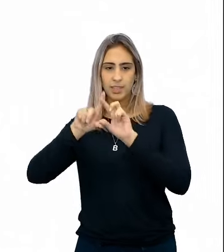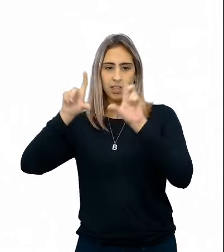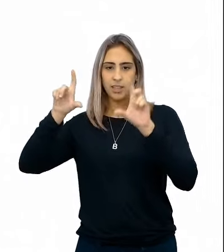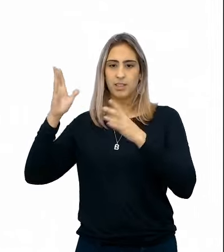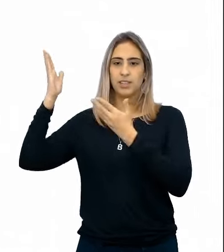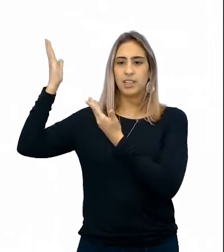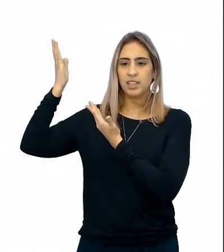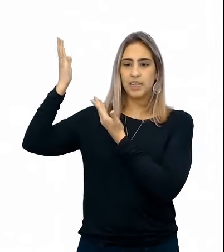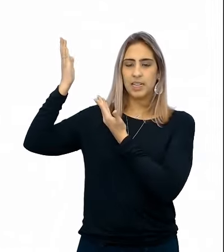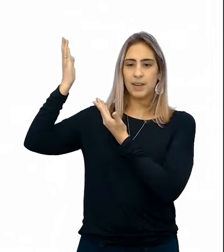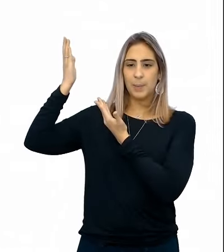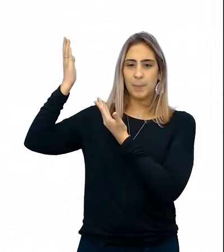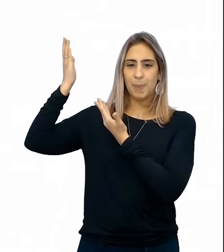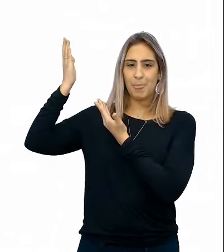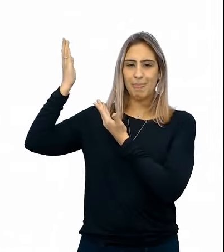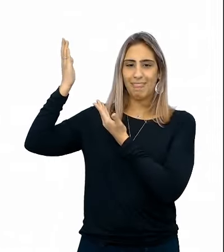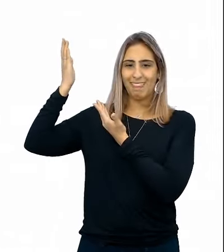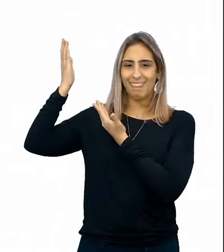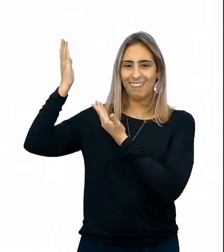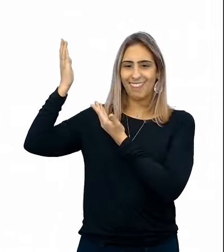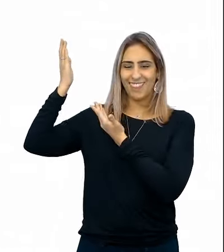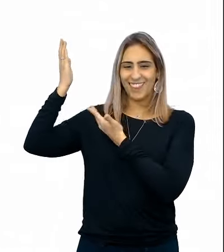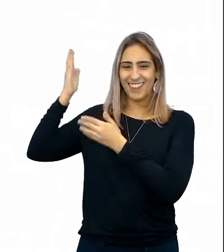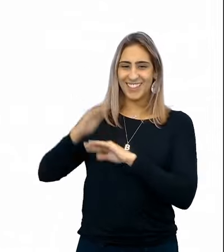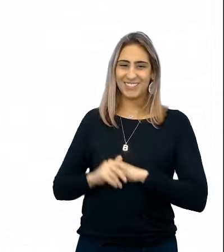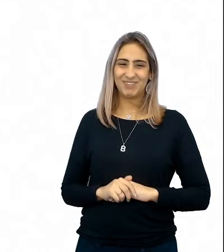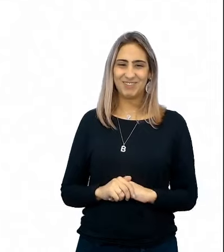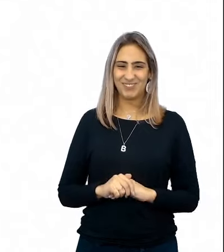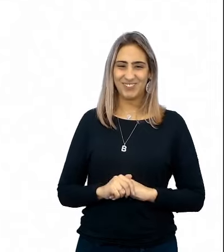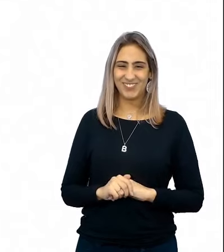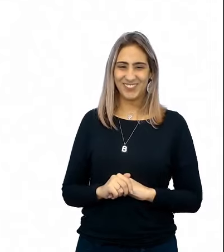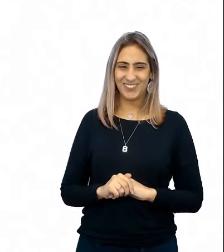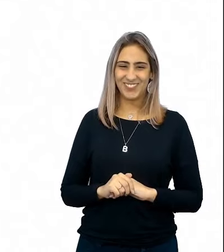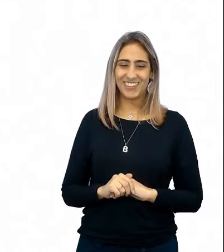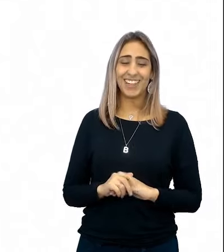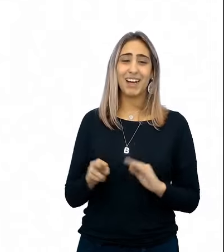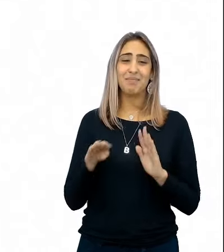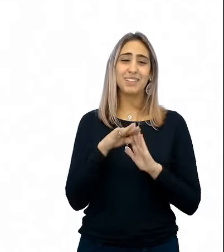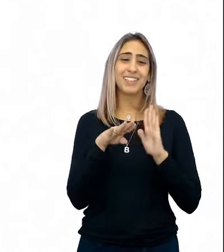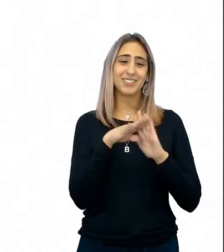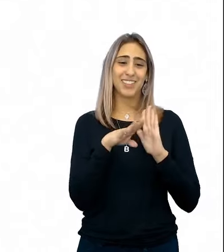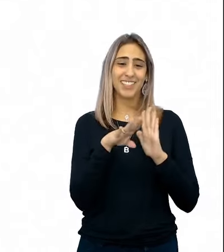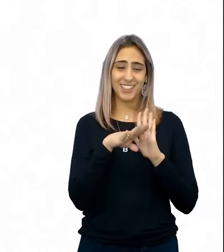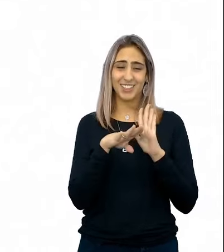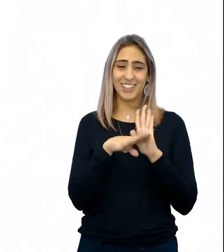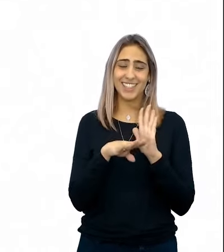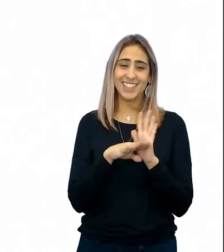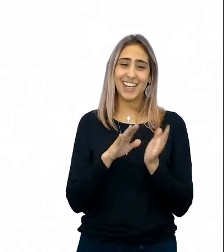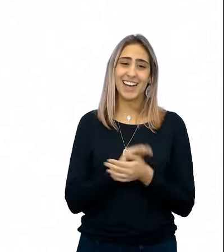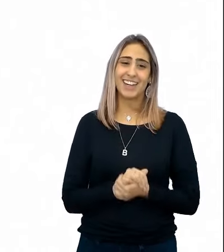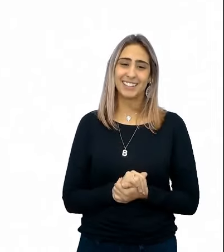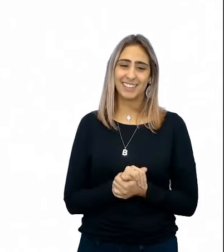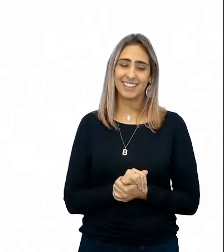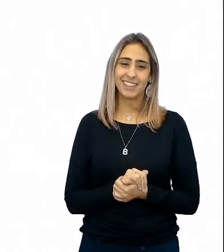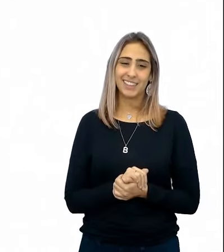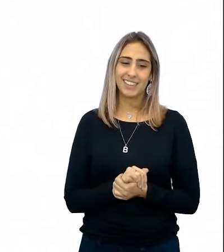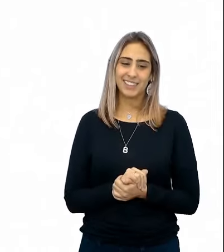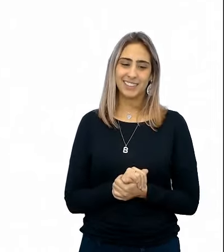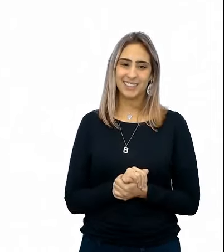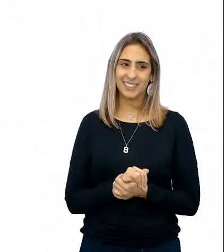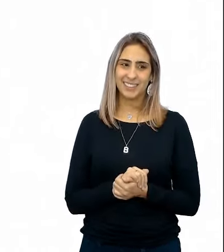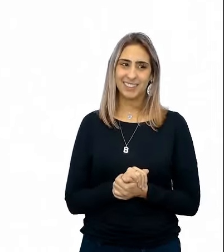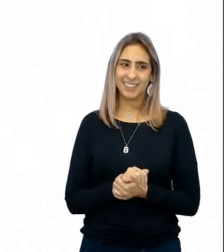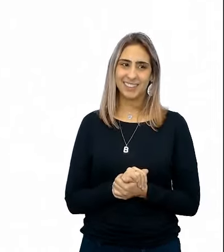realizar. Primeiro ano, ele fica mais restrito à leitura dos dados e à leitura entre os dados, mas isso não significa